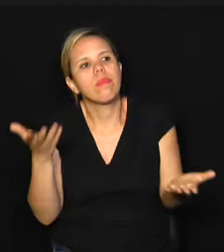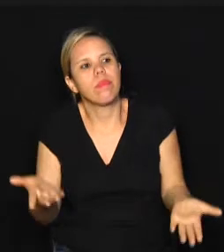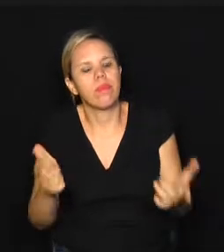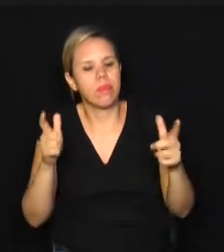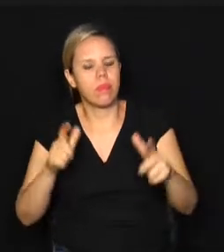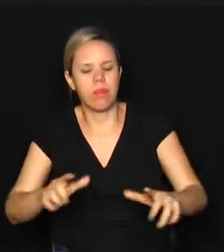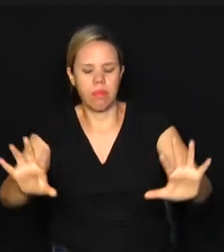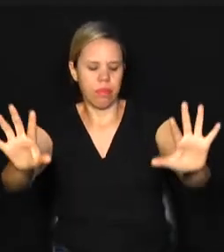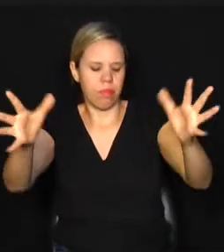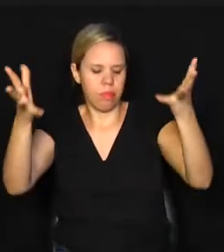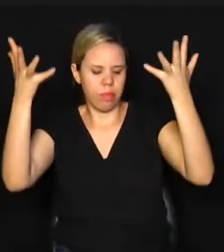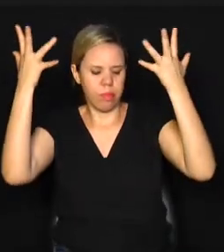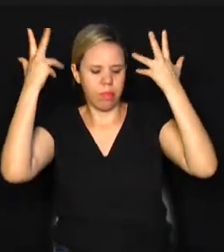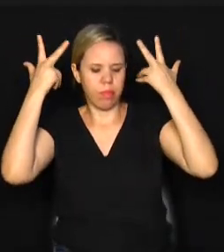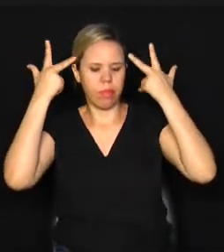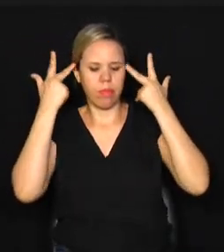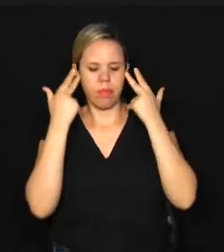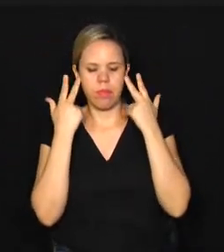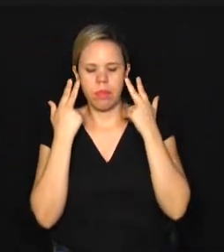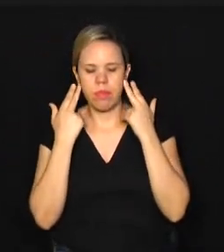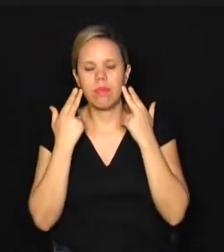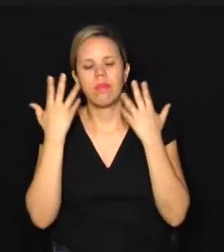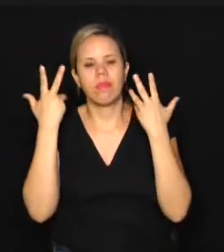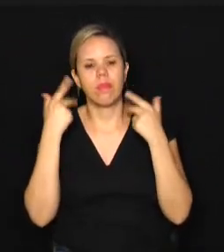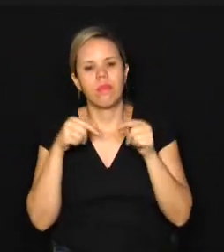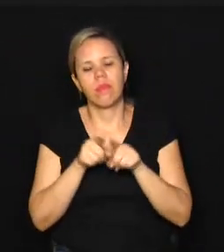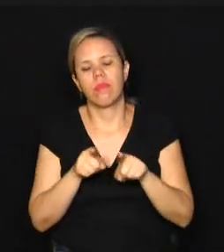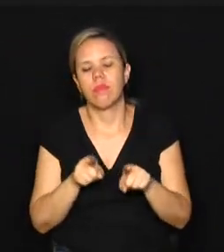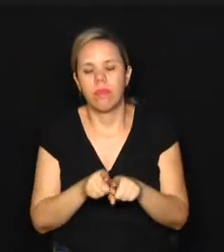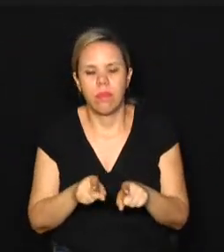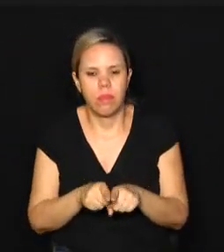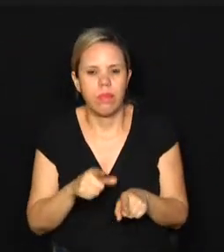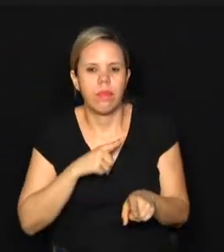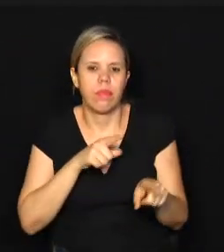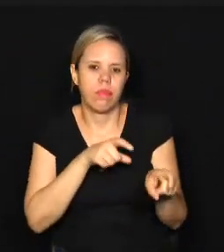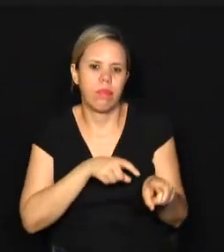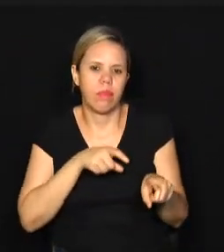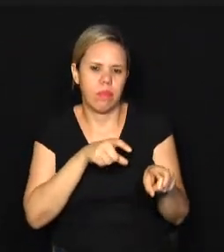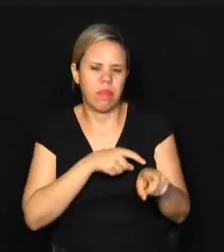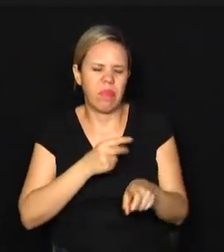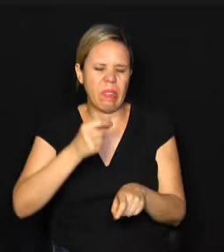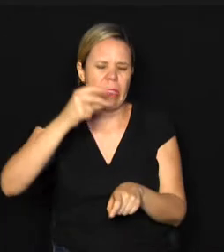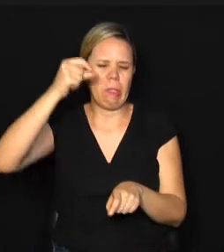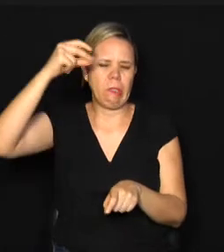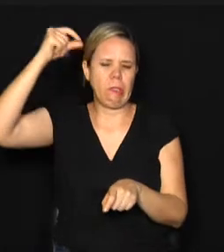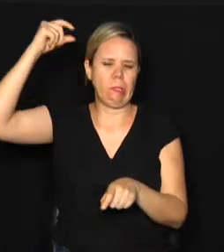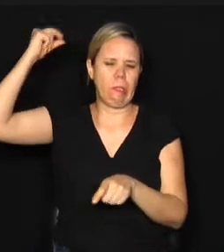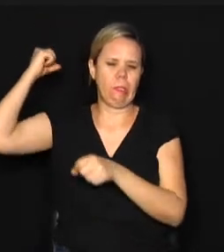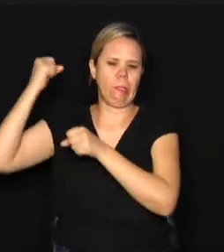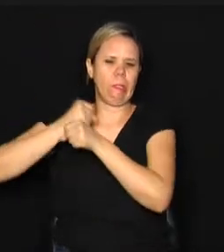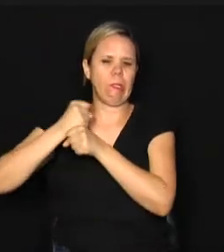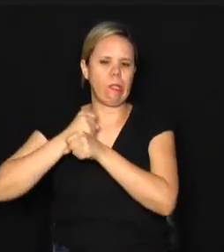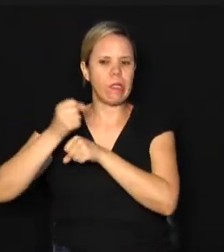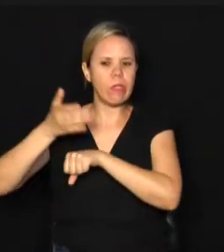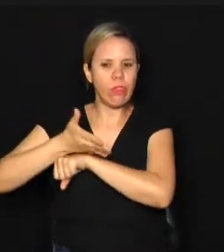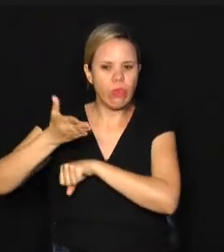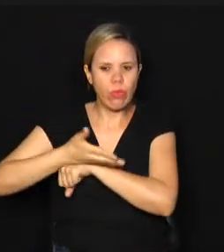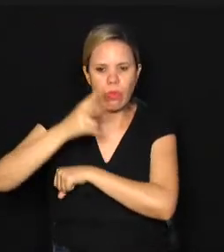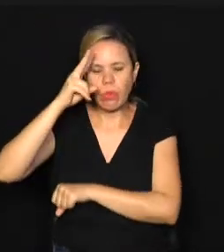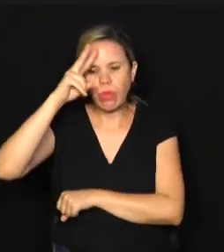mata nativa, onde temos animais silvestres, temos fazendas centenárias que fazem parte da